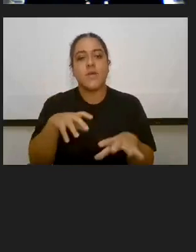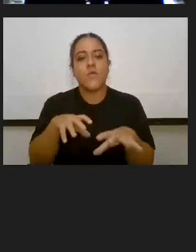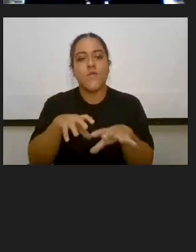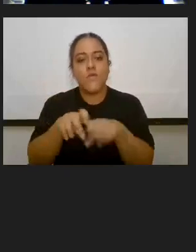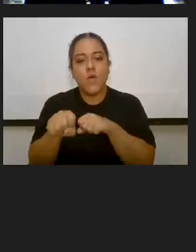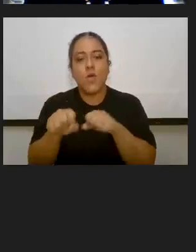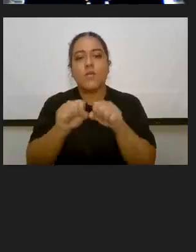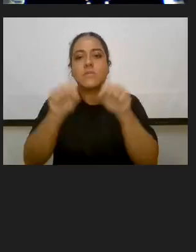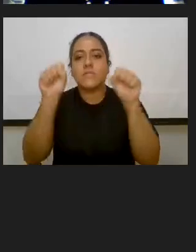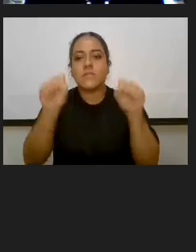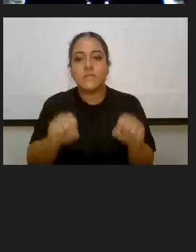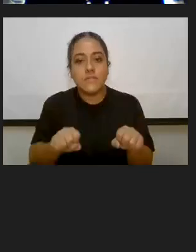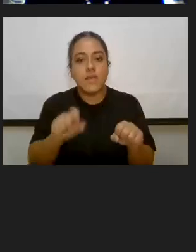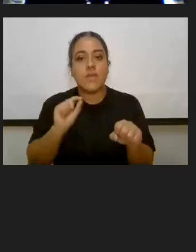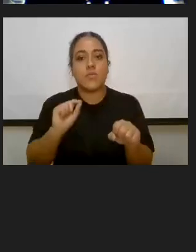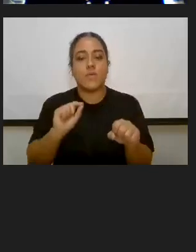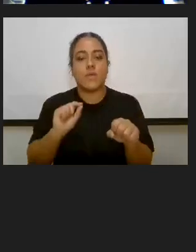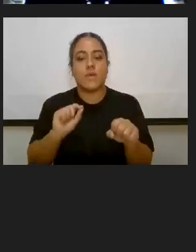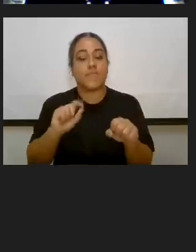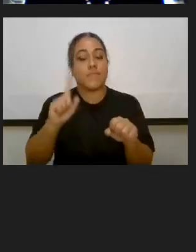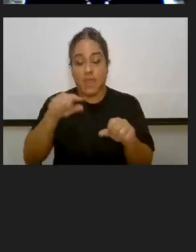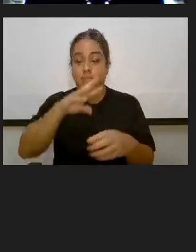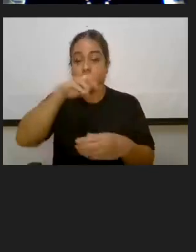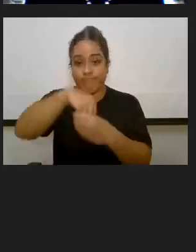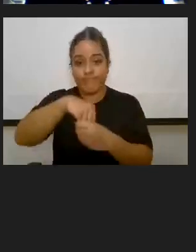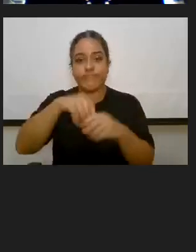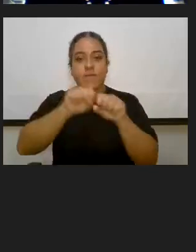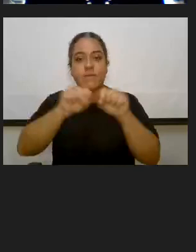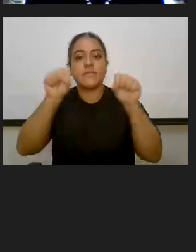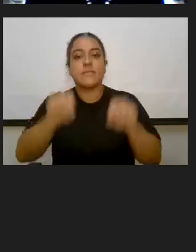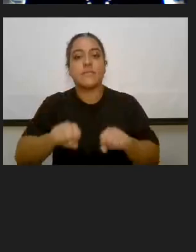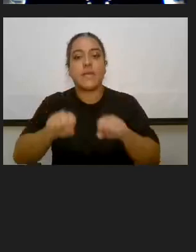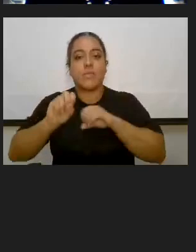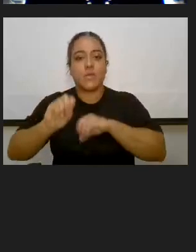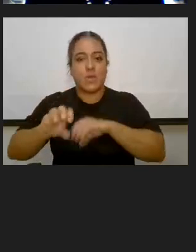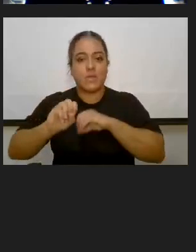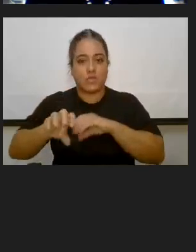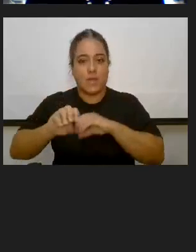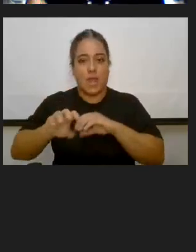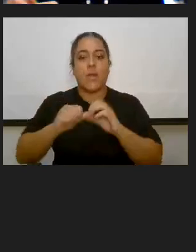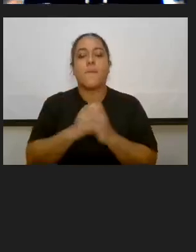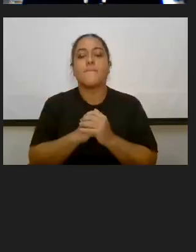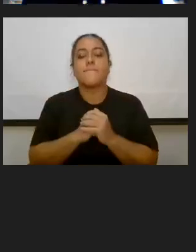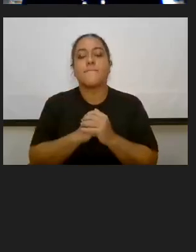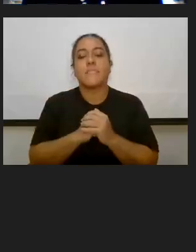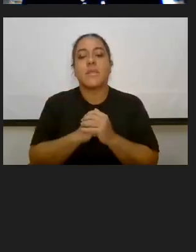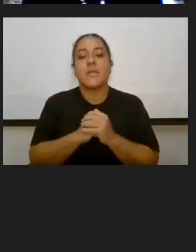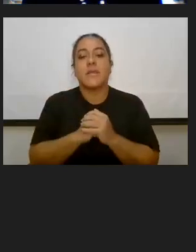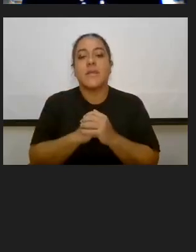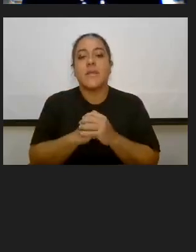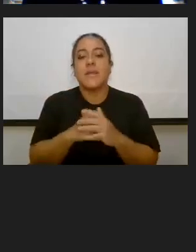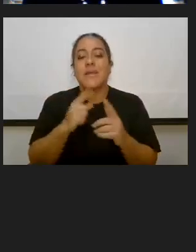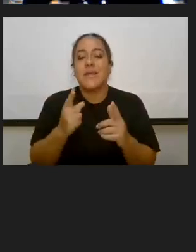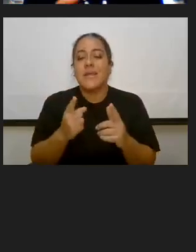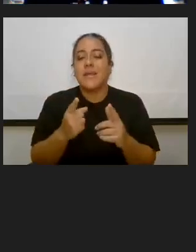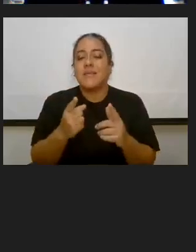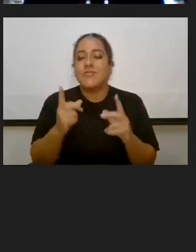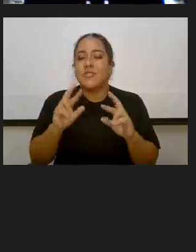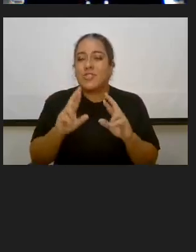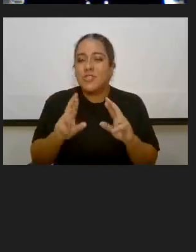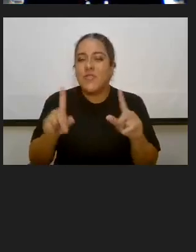sistema, ele pertence a um sistema educacional, é uma parte desse sistema educacional muito diferente